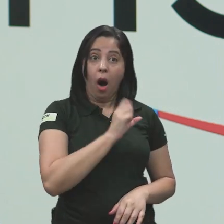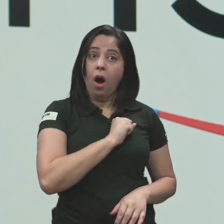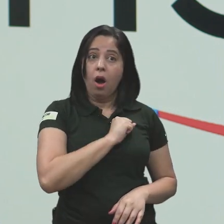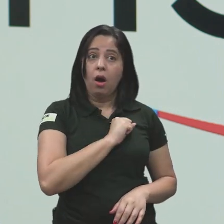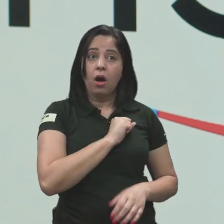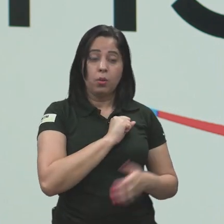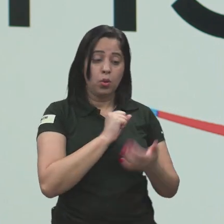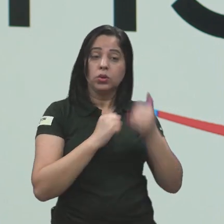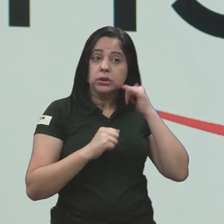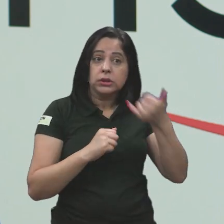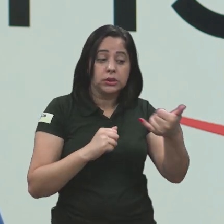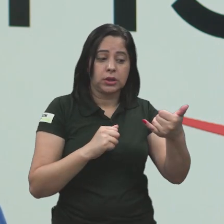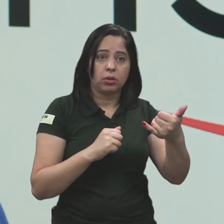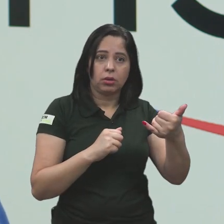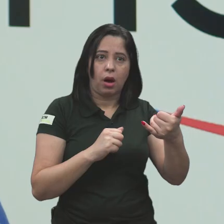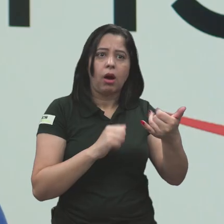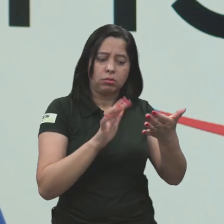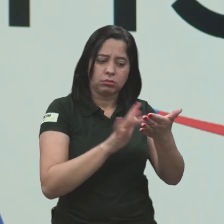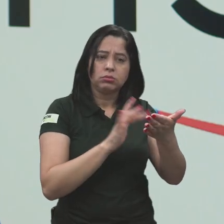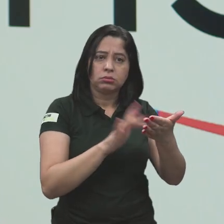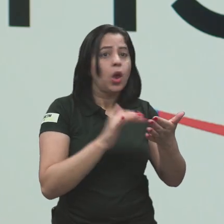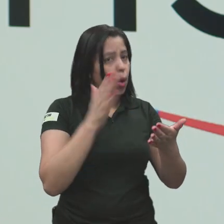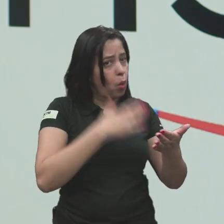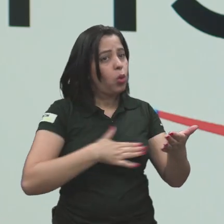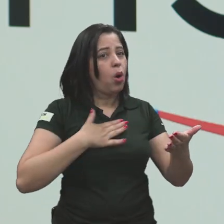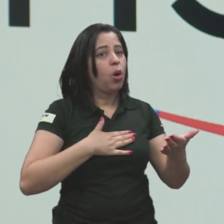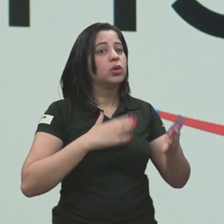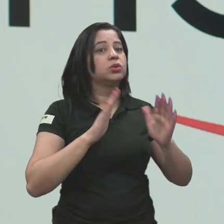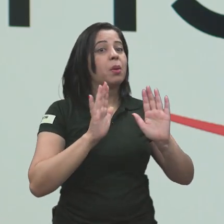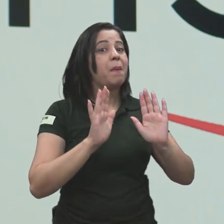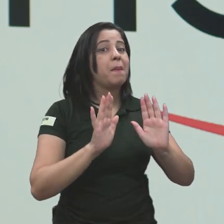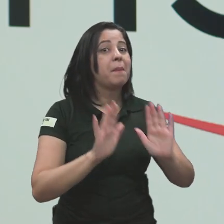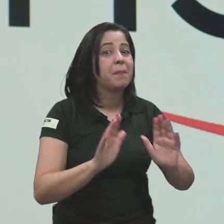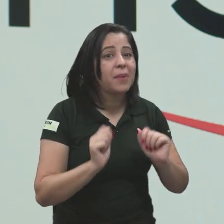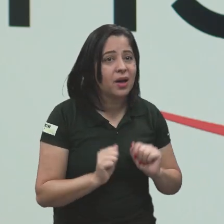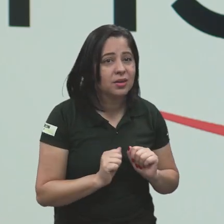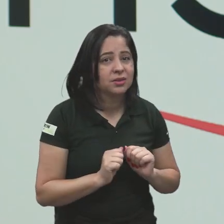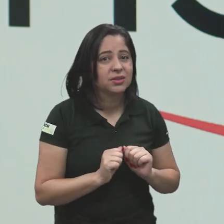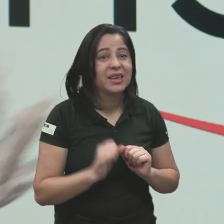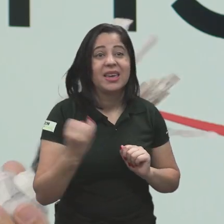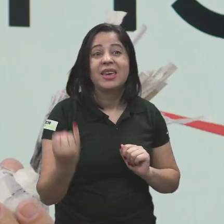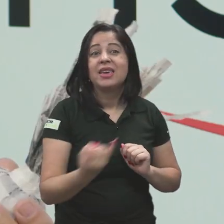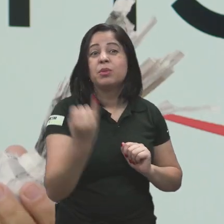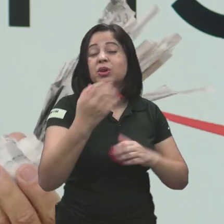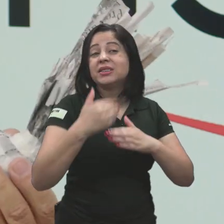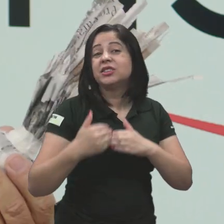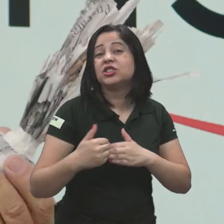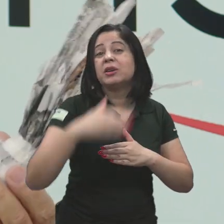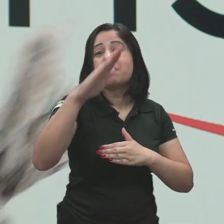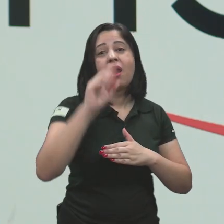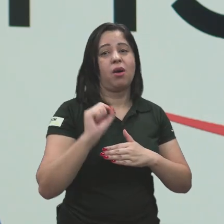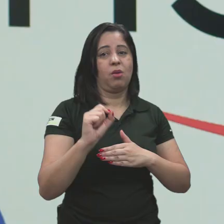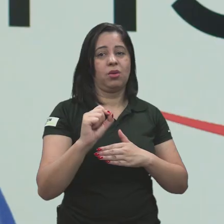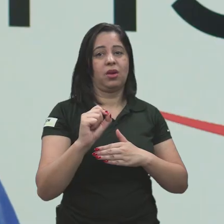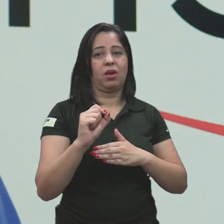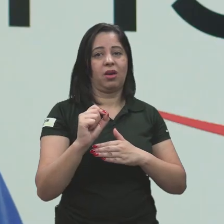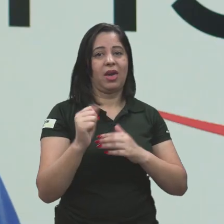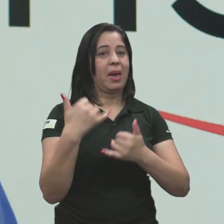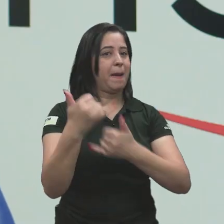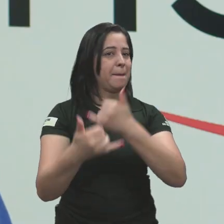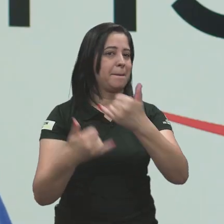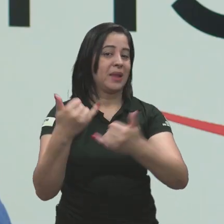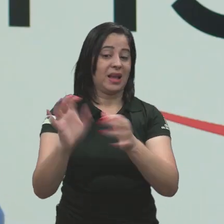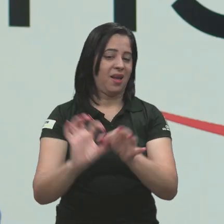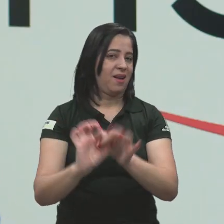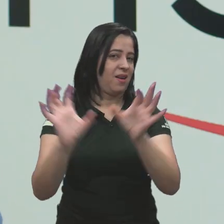reduziu as brincadeiras coletivas. Então, o que é legal? Esses brinquedos, uma peteca não tem como brincar